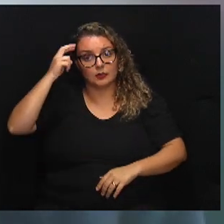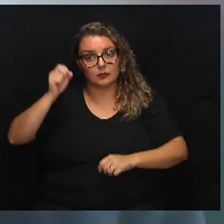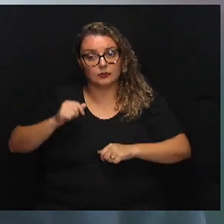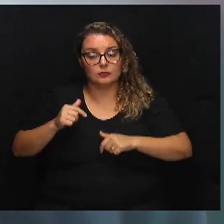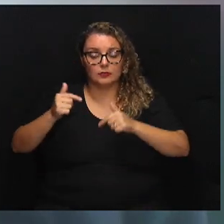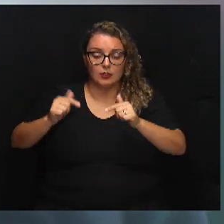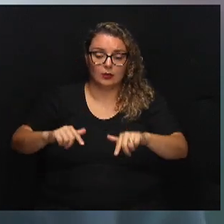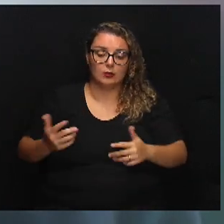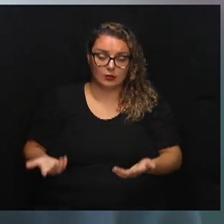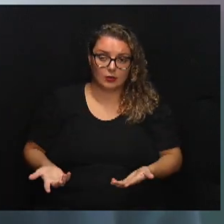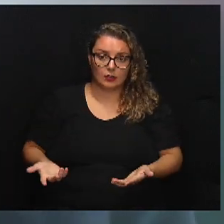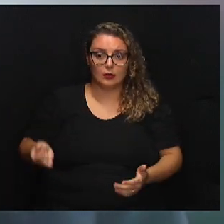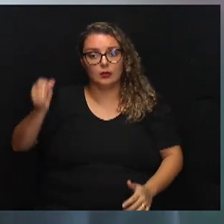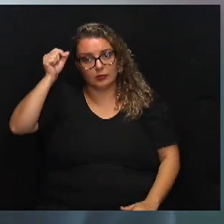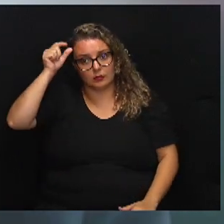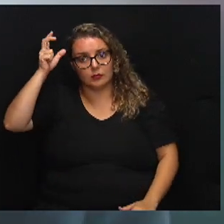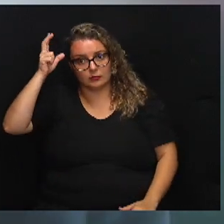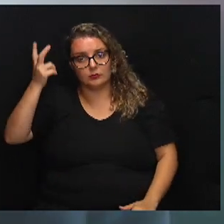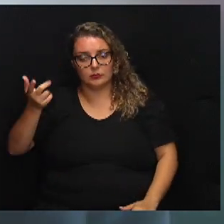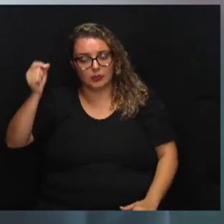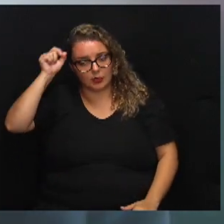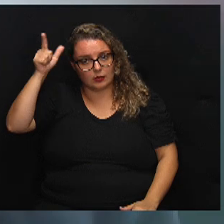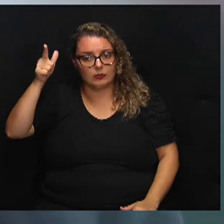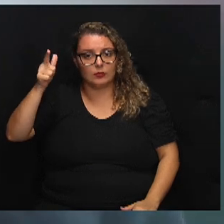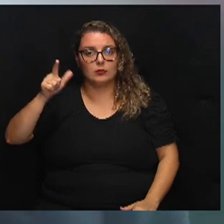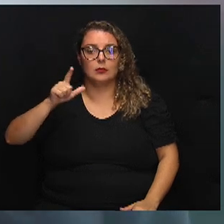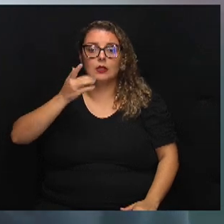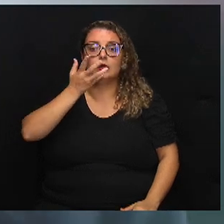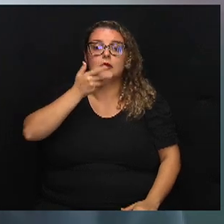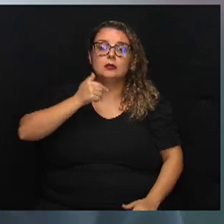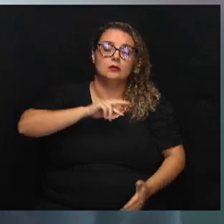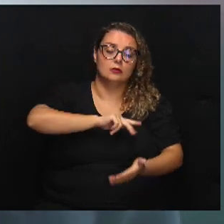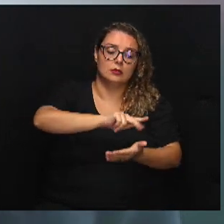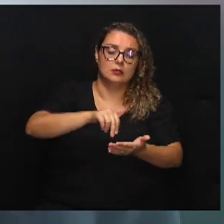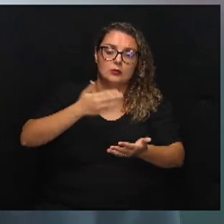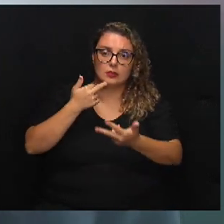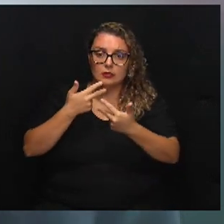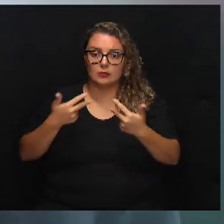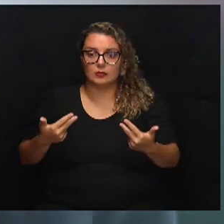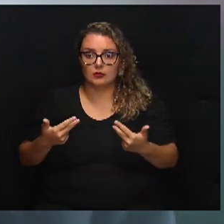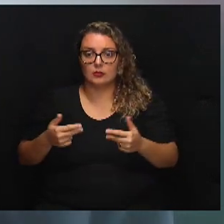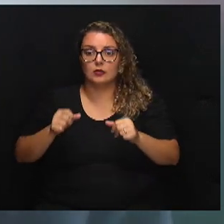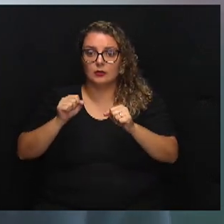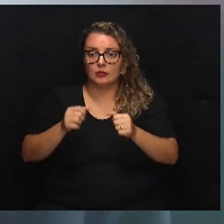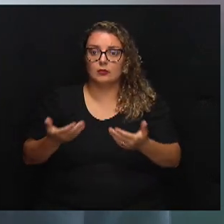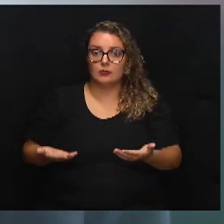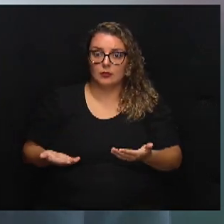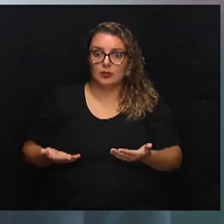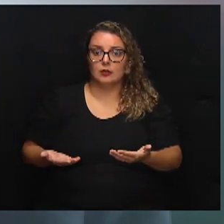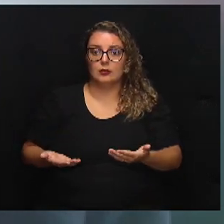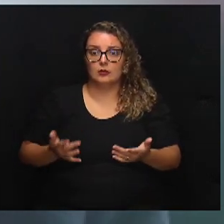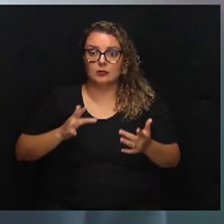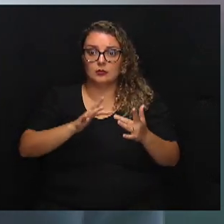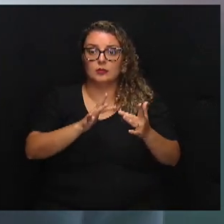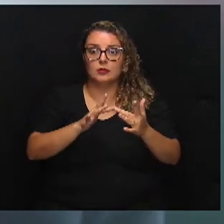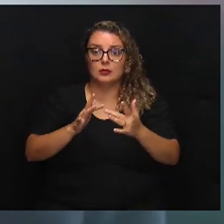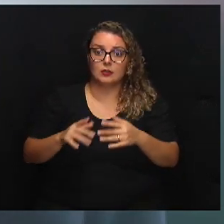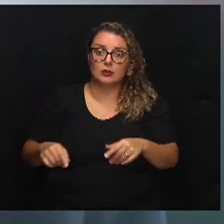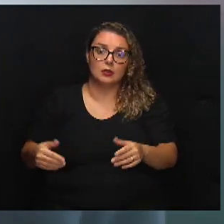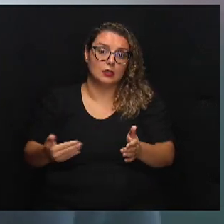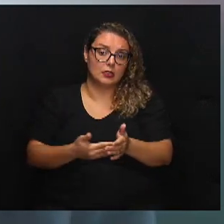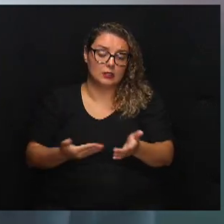local para que a criança tenha uma variedade de alimentos e que ela possa entrar em contato, inclusive até